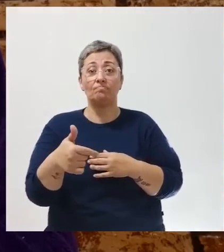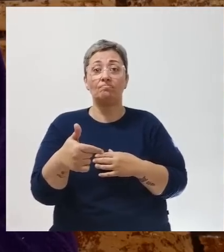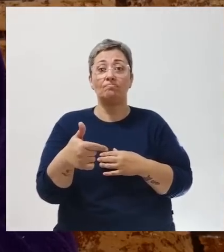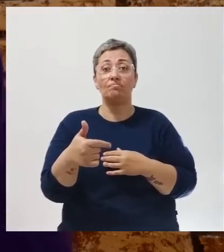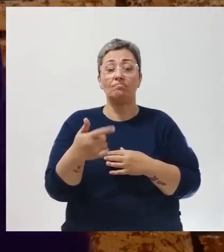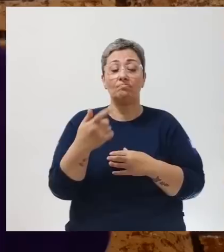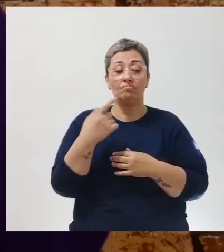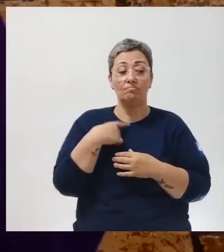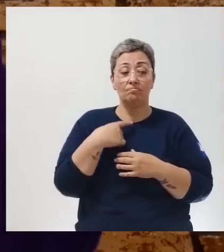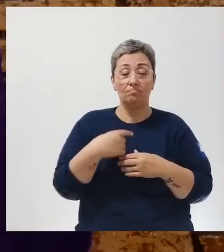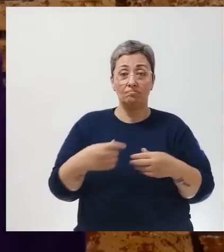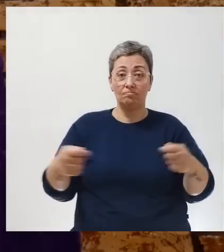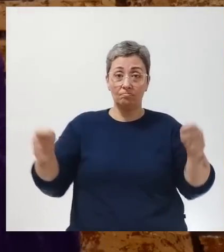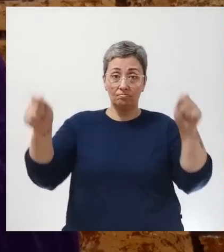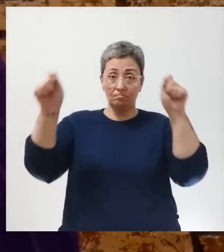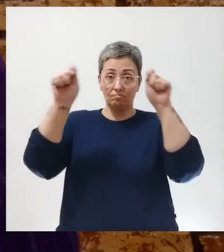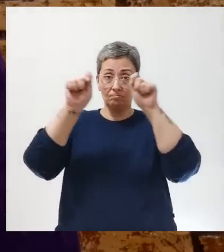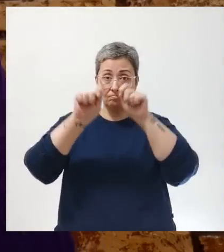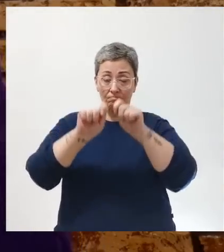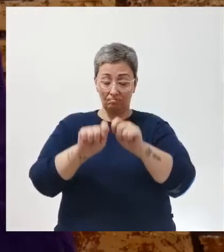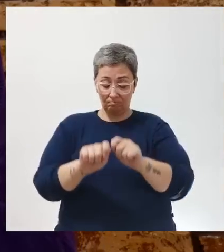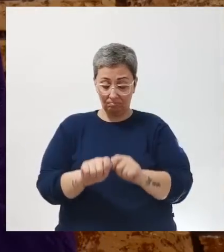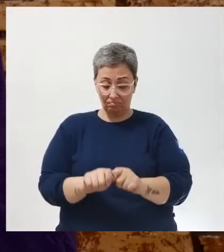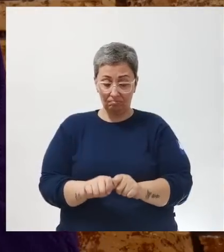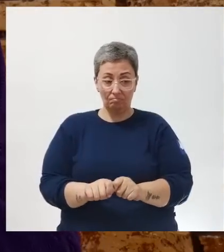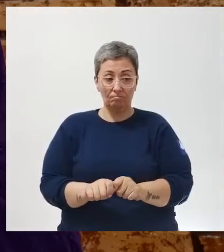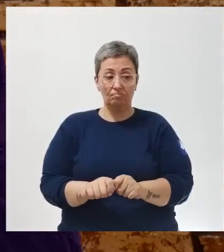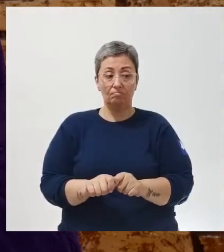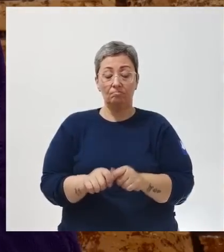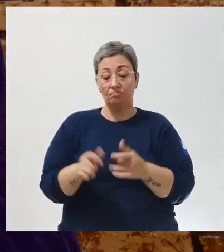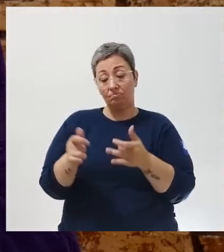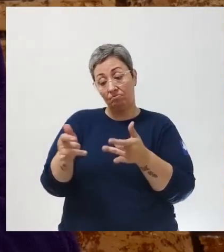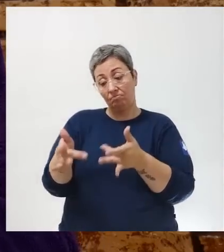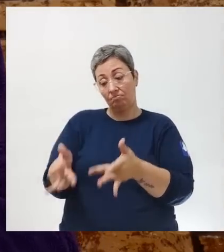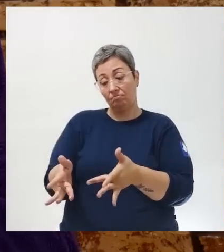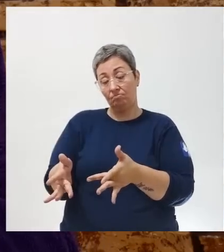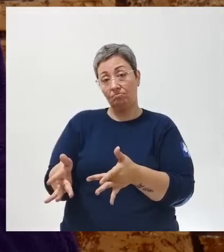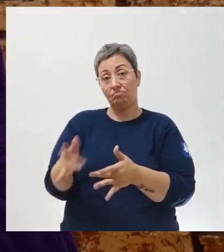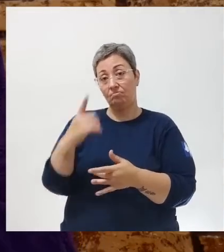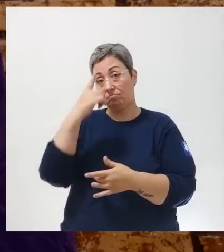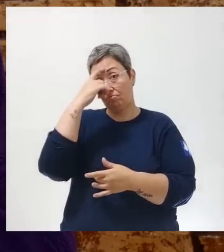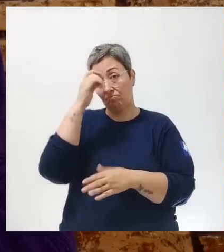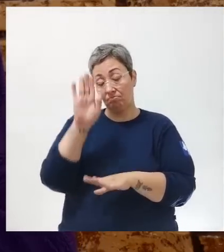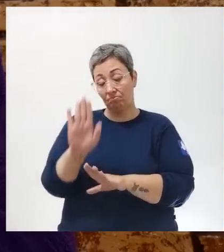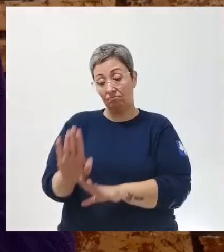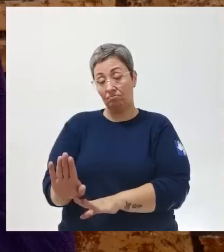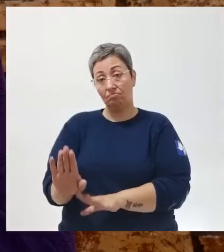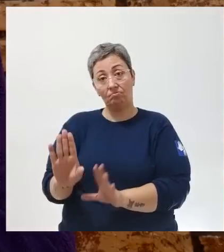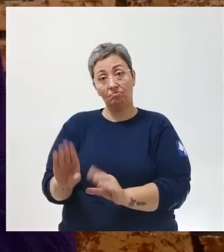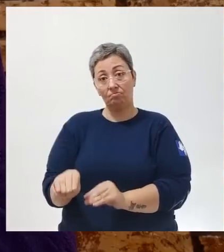Depois, baixou o cortinado e, deixando a ideia adormecida,